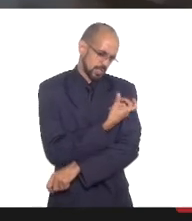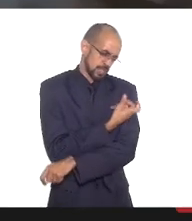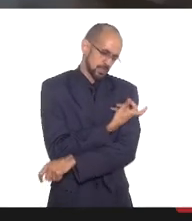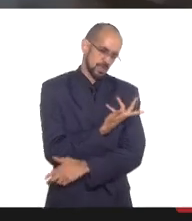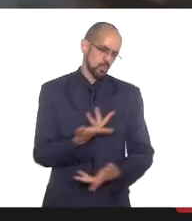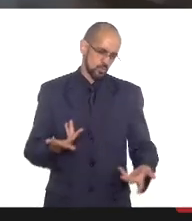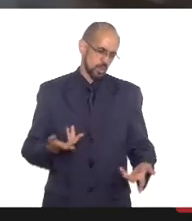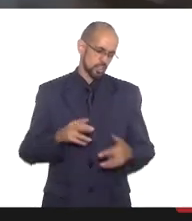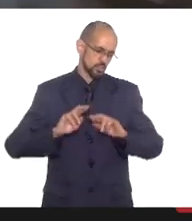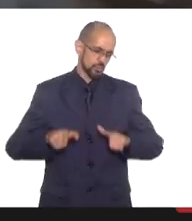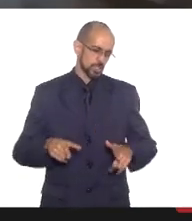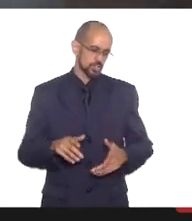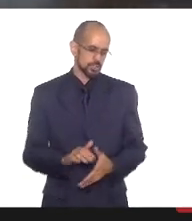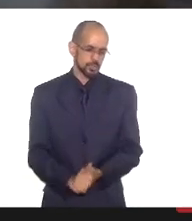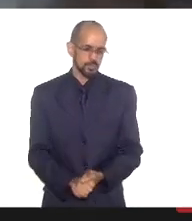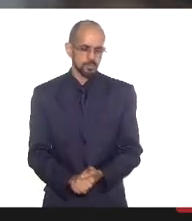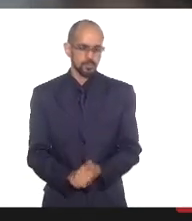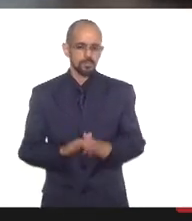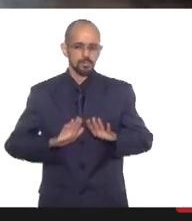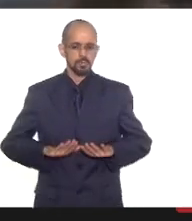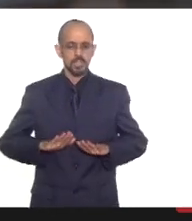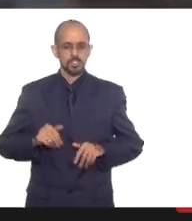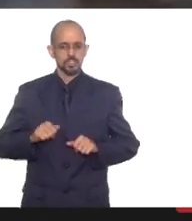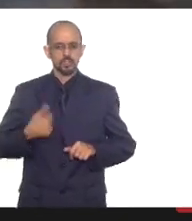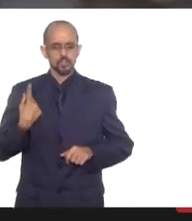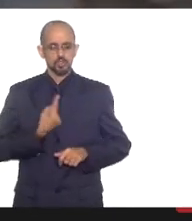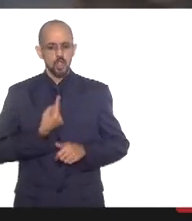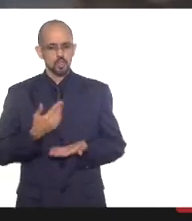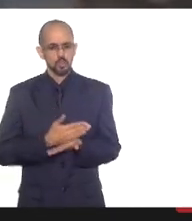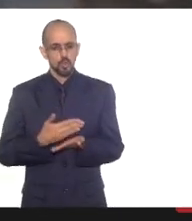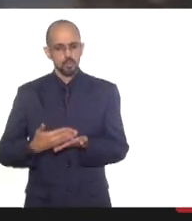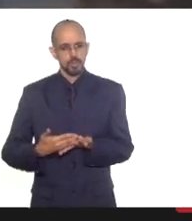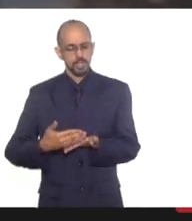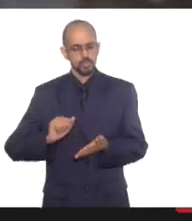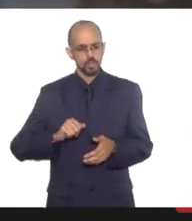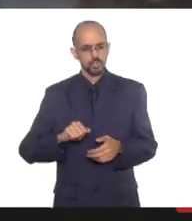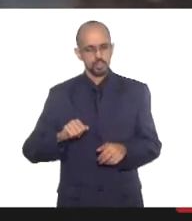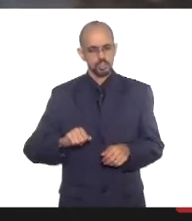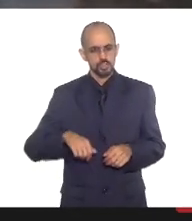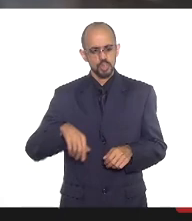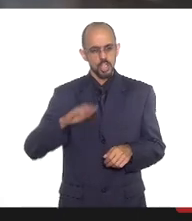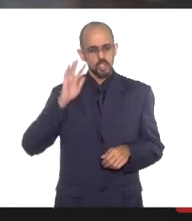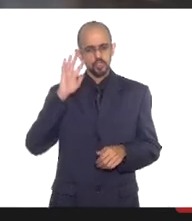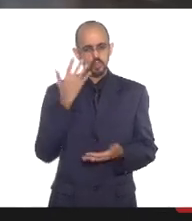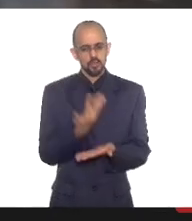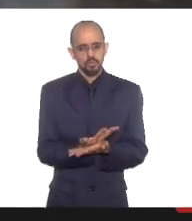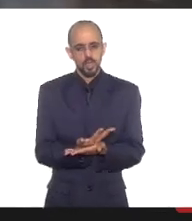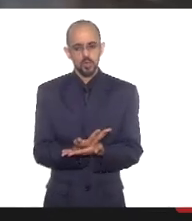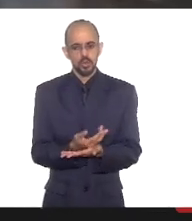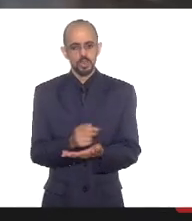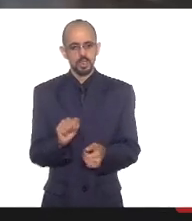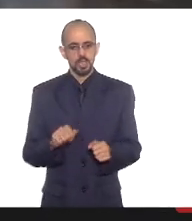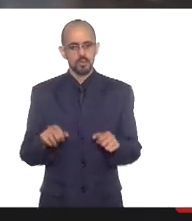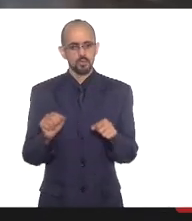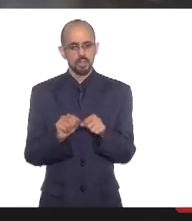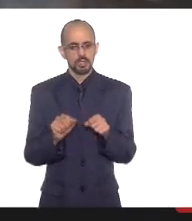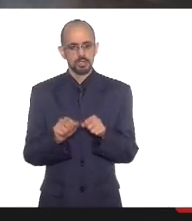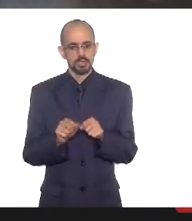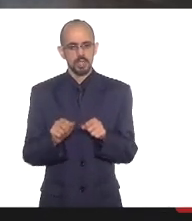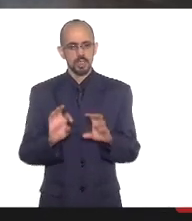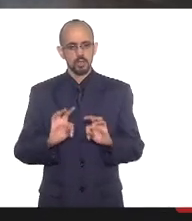i o maior desde o começo definirmos que nós iríamos seguir o acordado entre